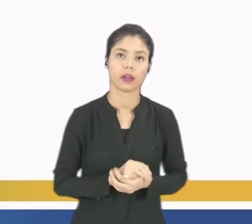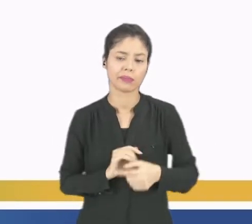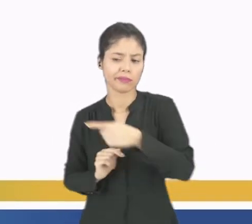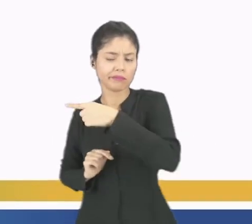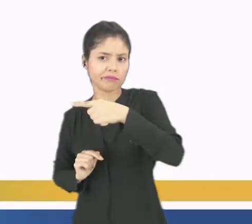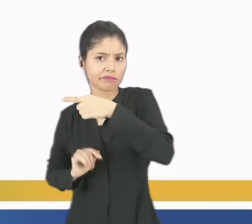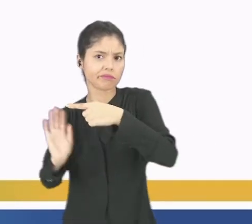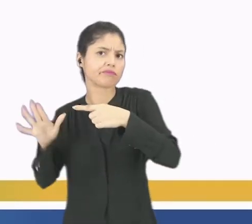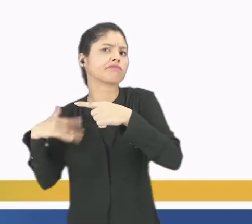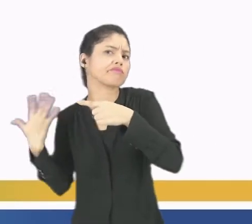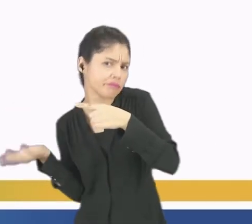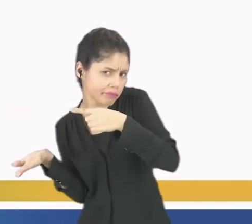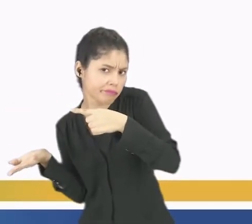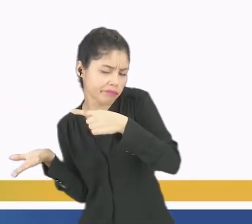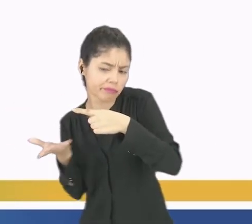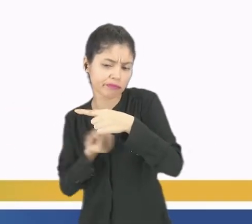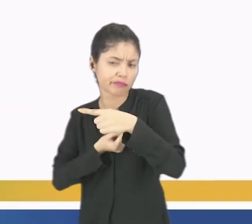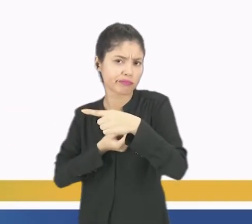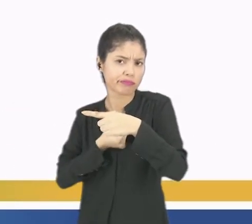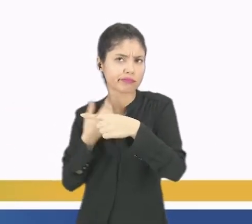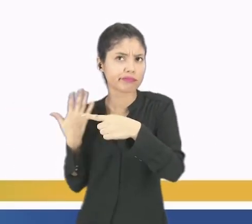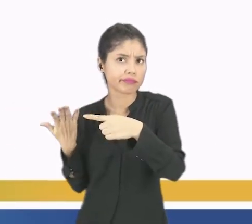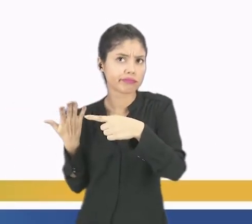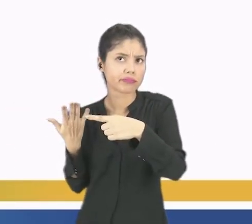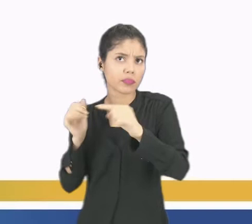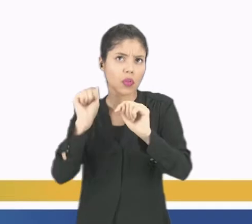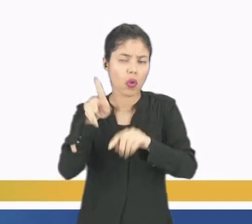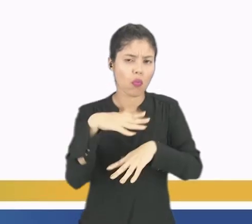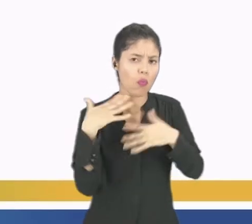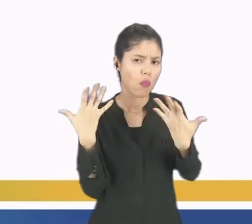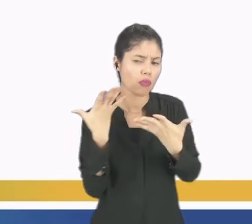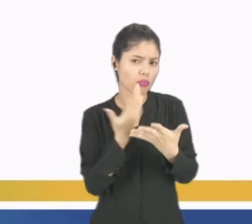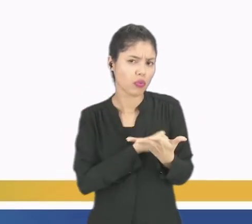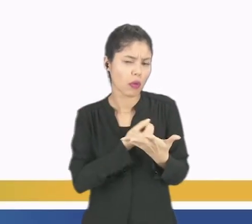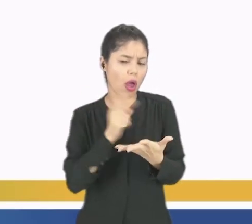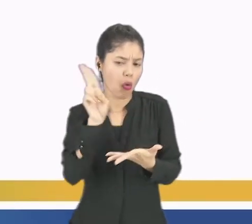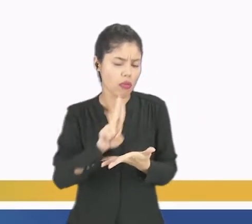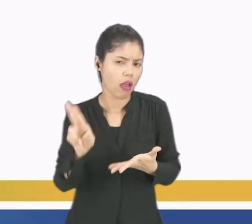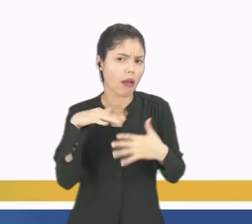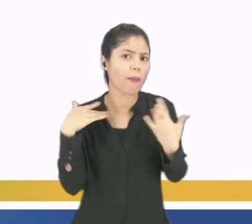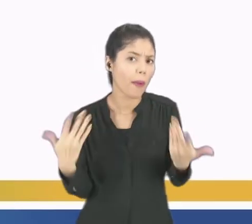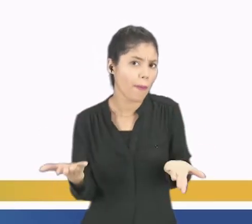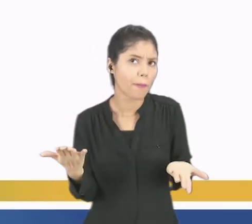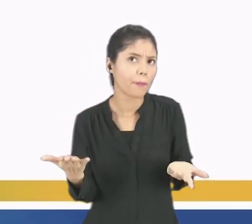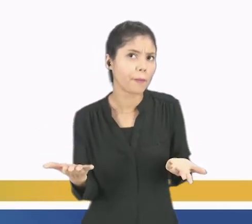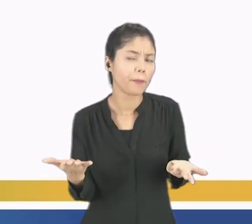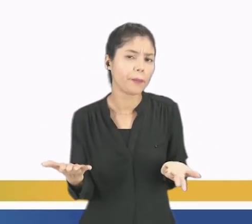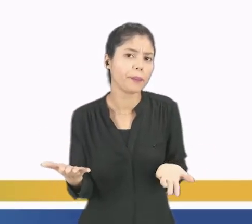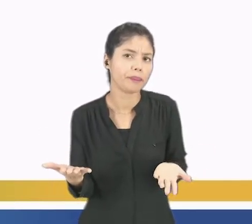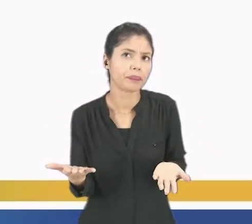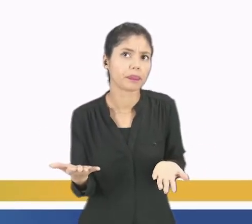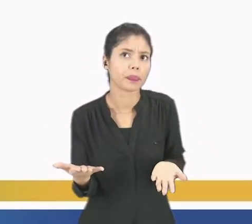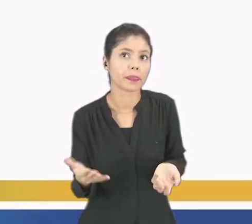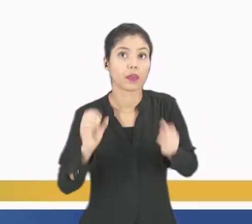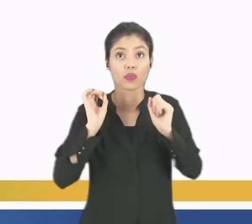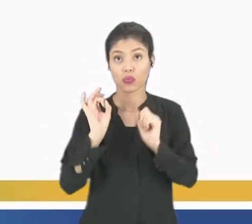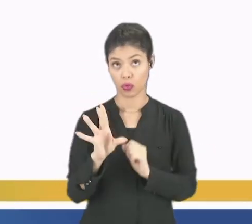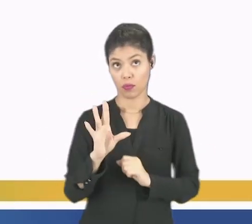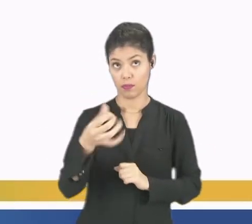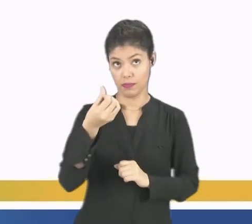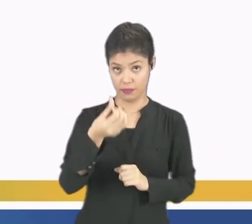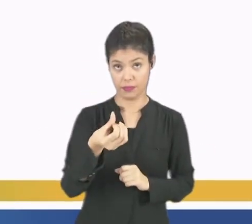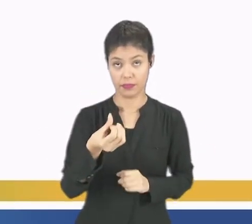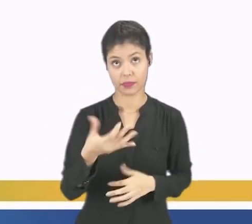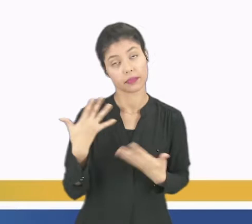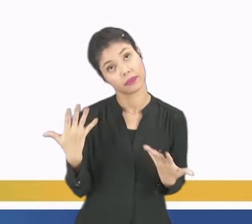no segundo, quantos números eu posso utilizar? Quais números desses aqui eu vou poder utilizar nessa outra opção? Eu só vou poder utilizar